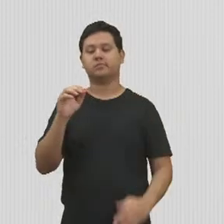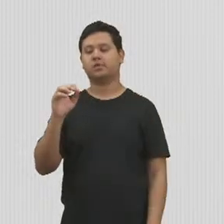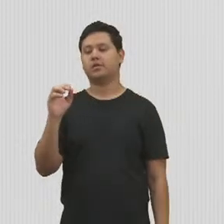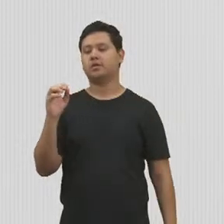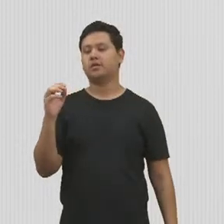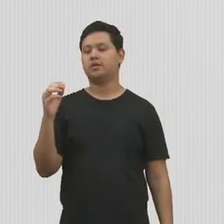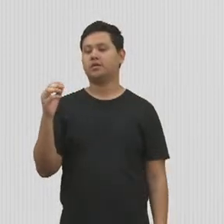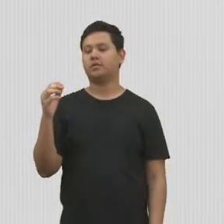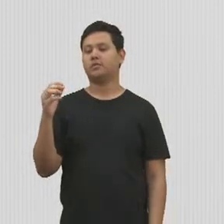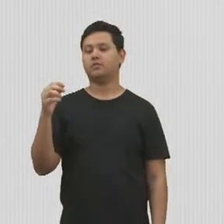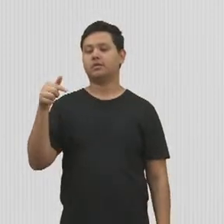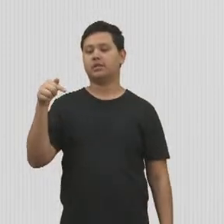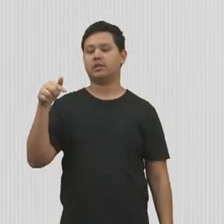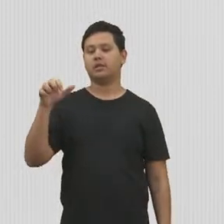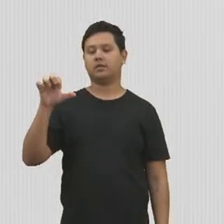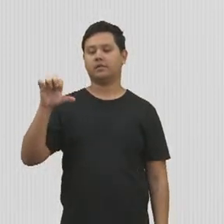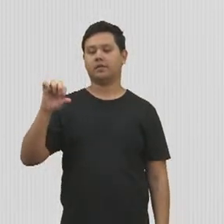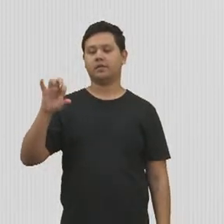total, dos